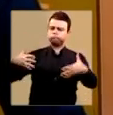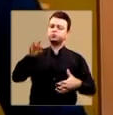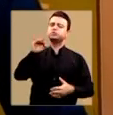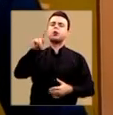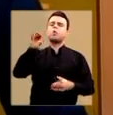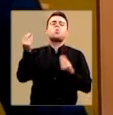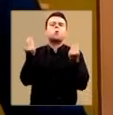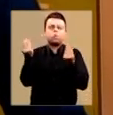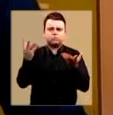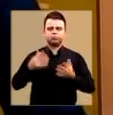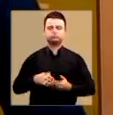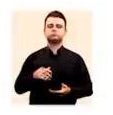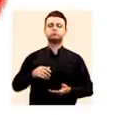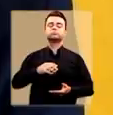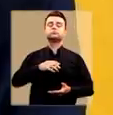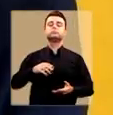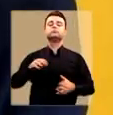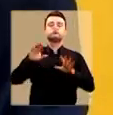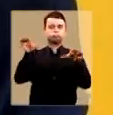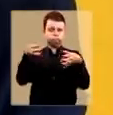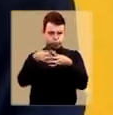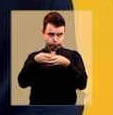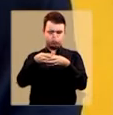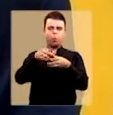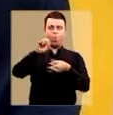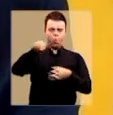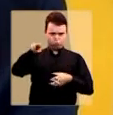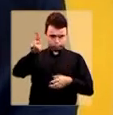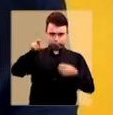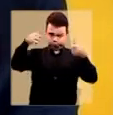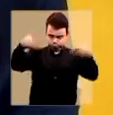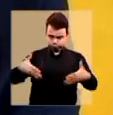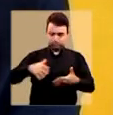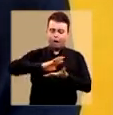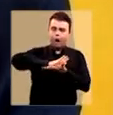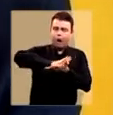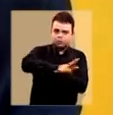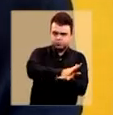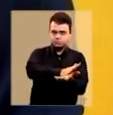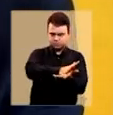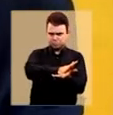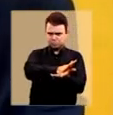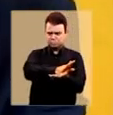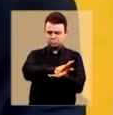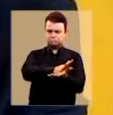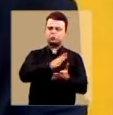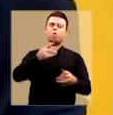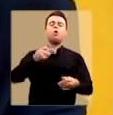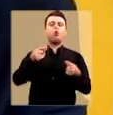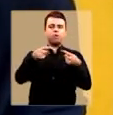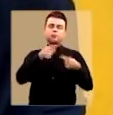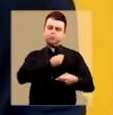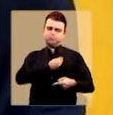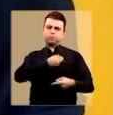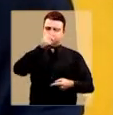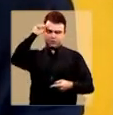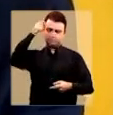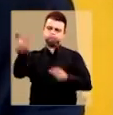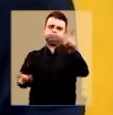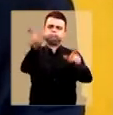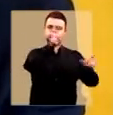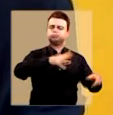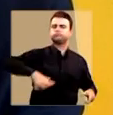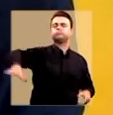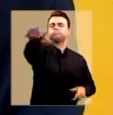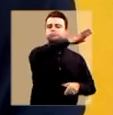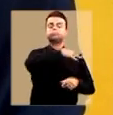o racismo é estrutural. De acordo com a Organização das Nações Unidas, o racismo permeia todas as dimensões da vida da população